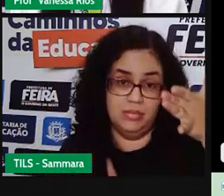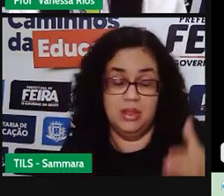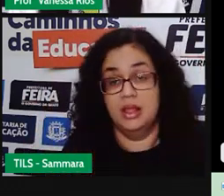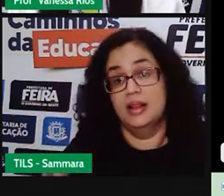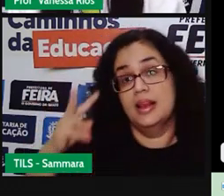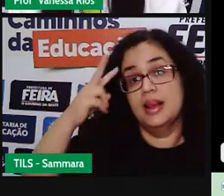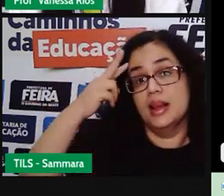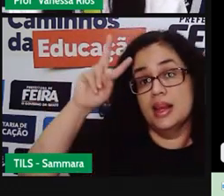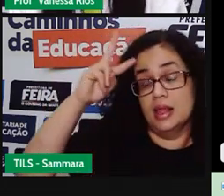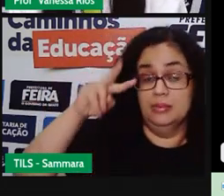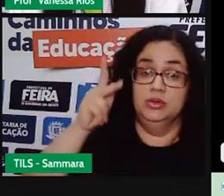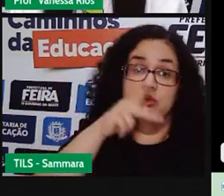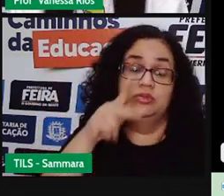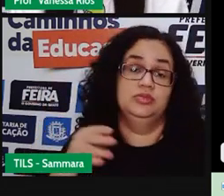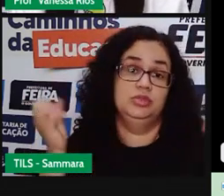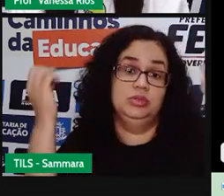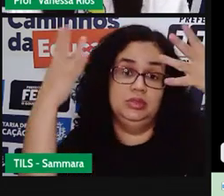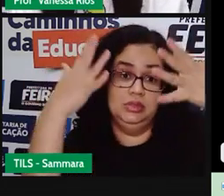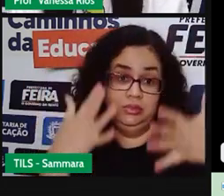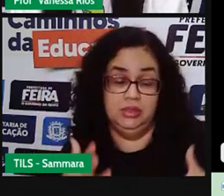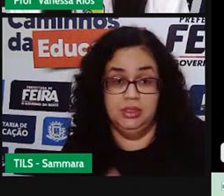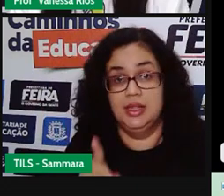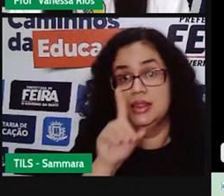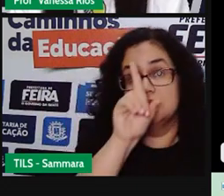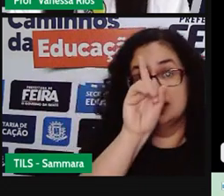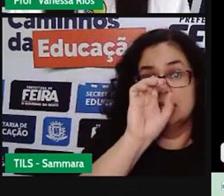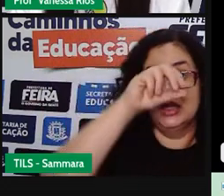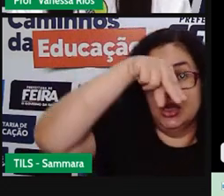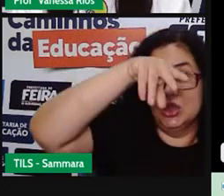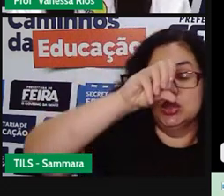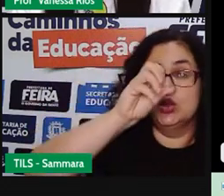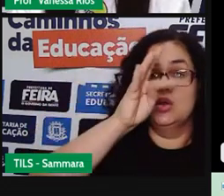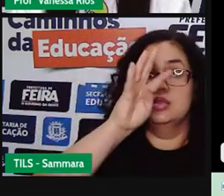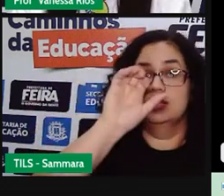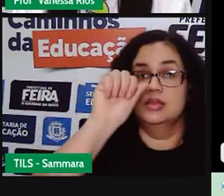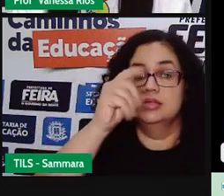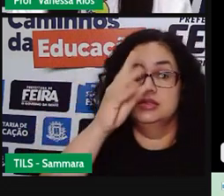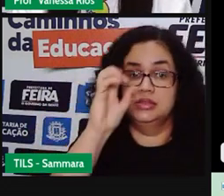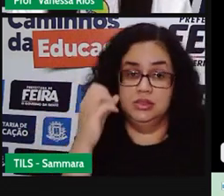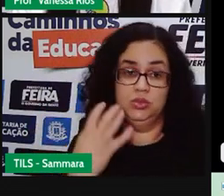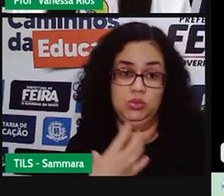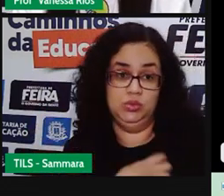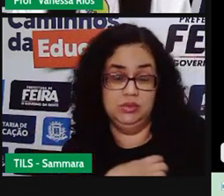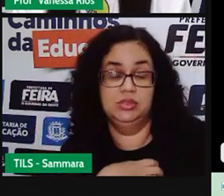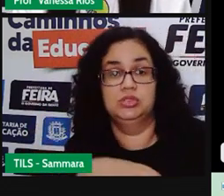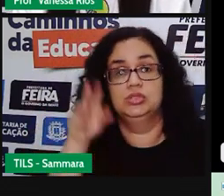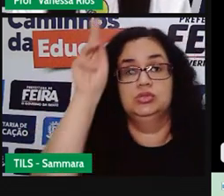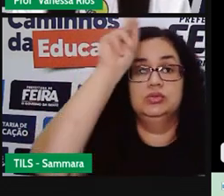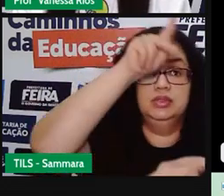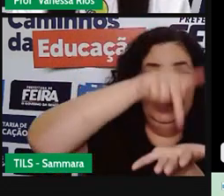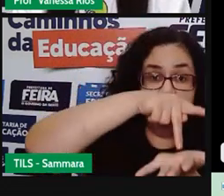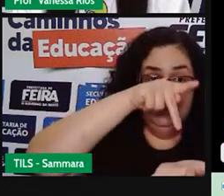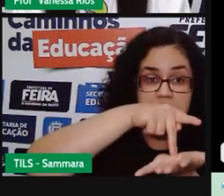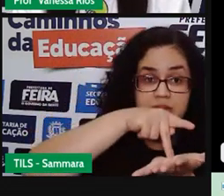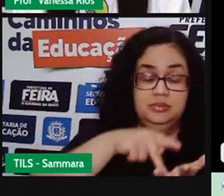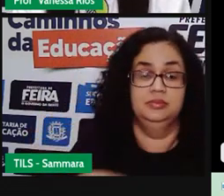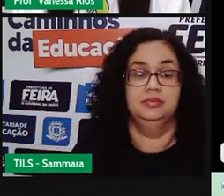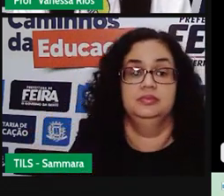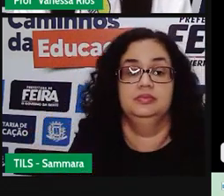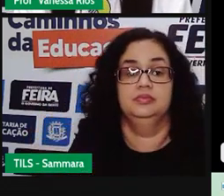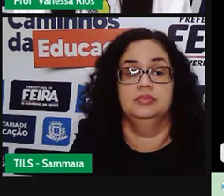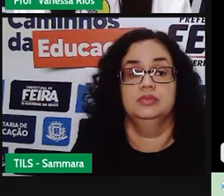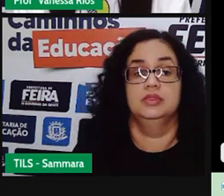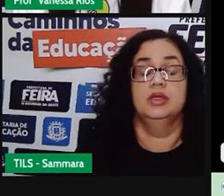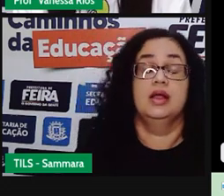seu sentido real? Pronto. A linguagem poética não utiliza o sentido real em